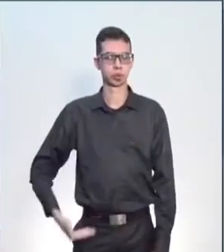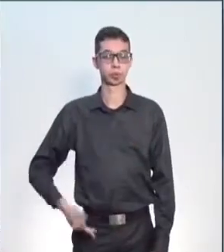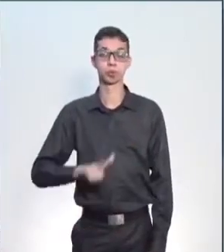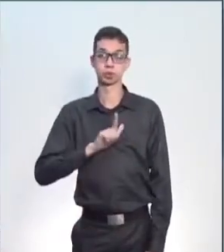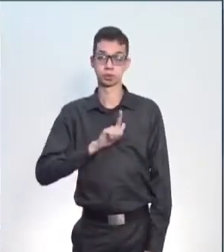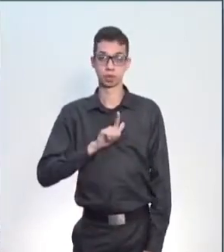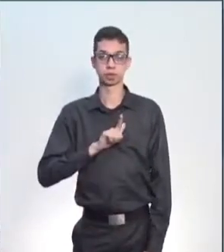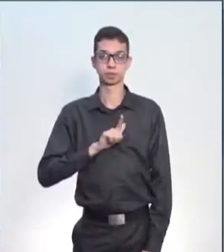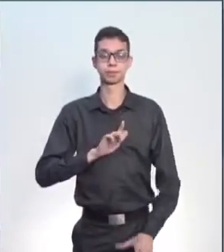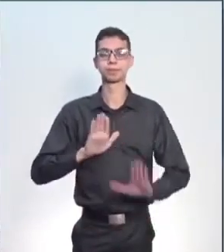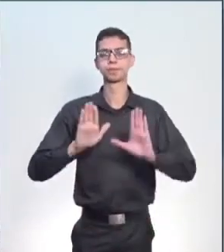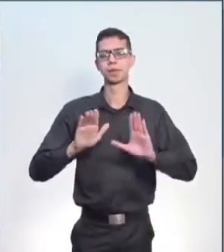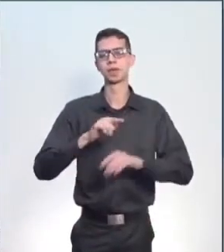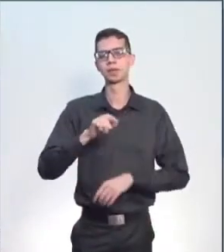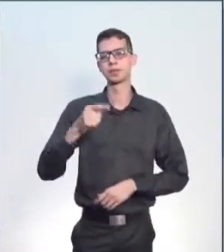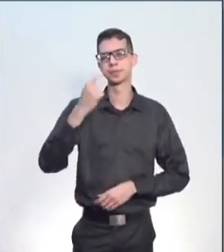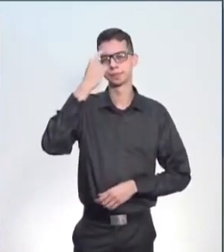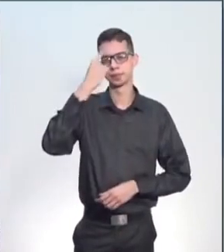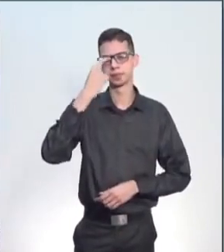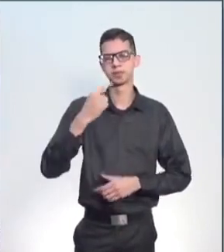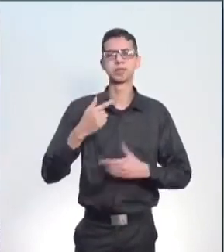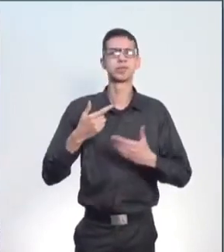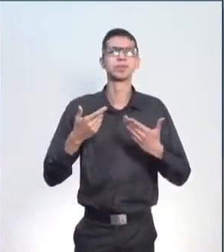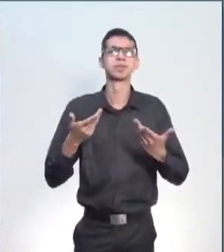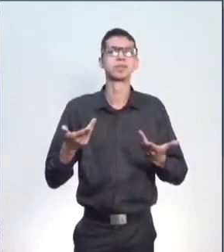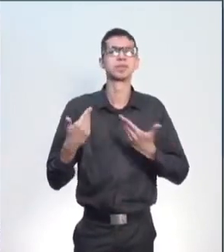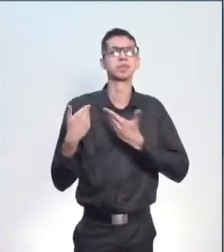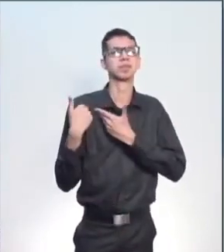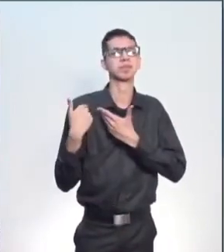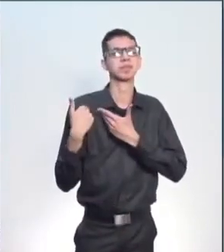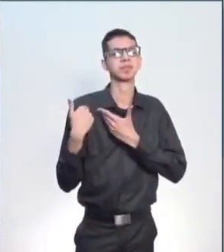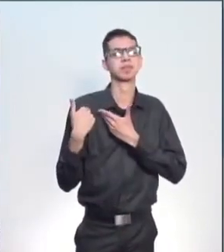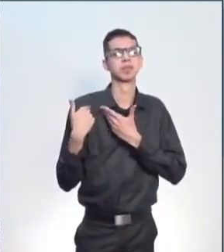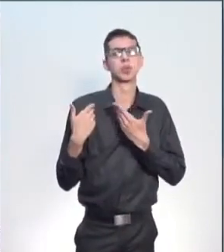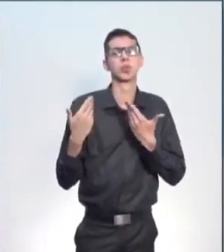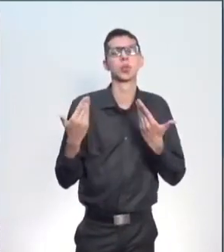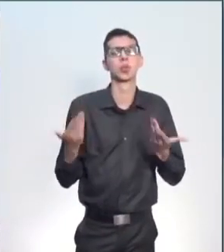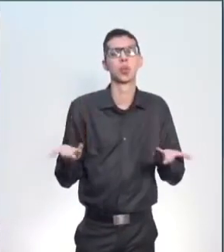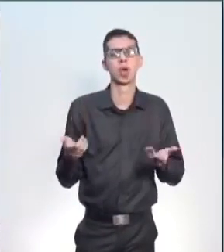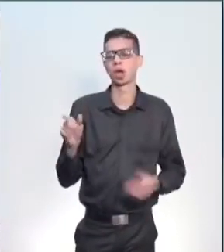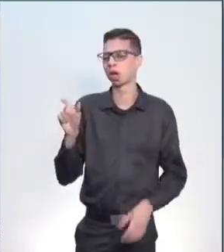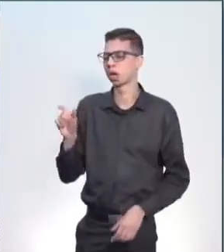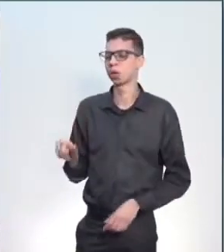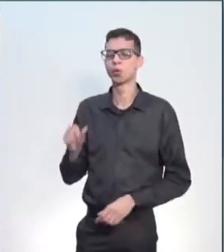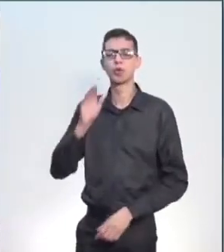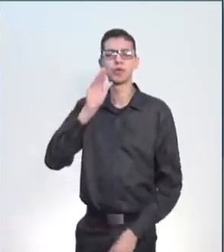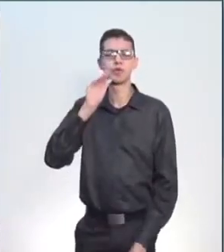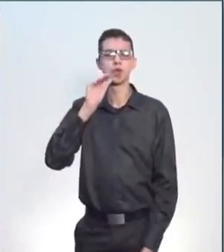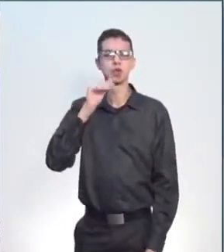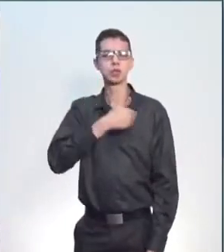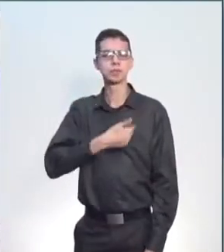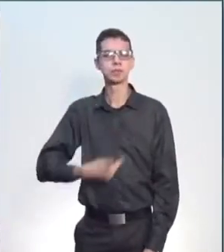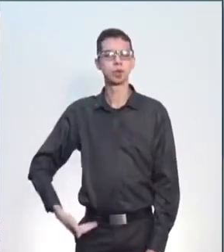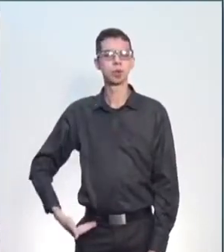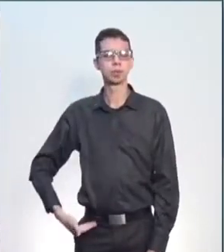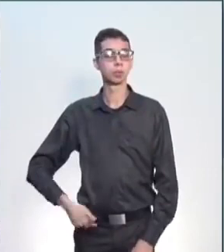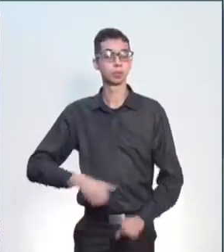pergunta, mas qual é a função do funcionário público na sociedade, né? Ele tem que